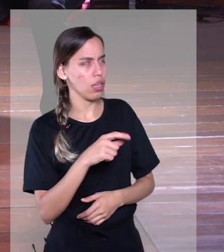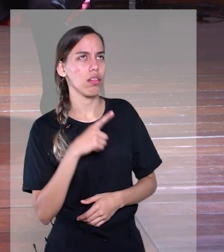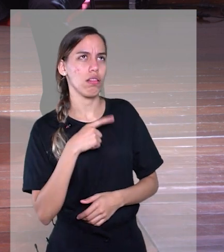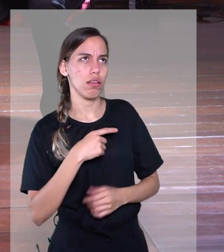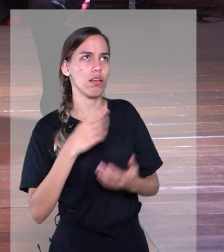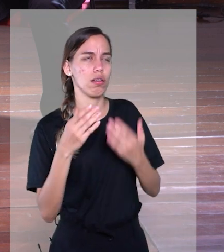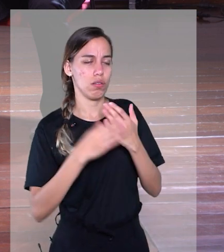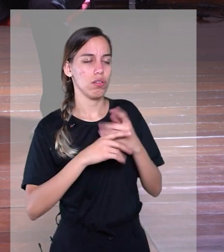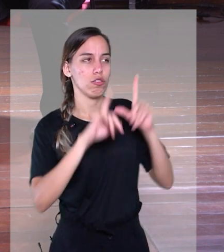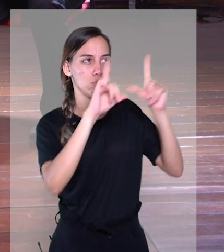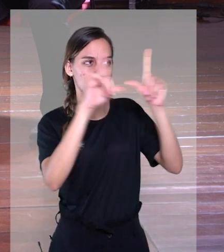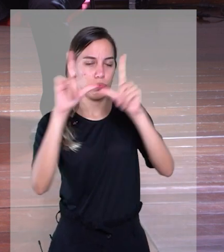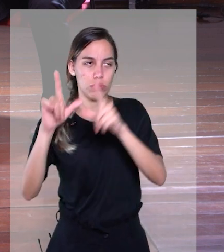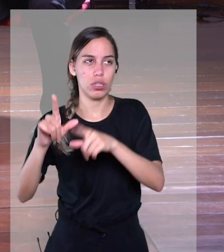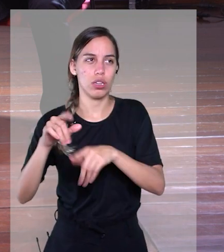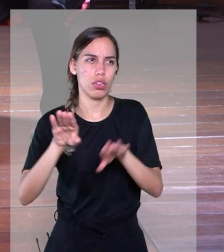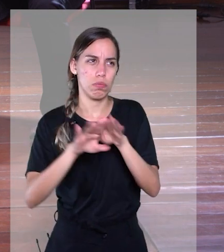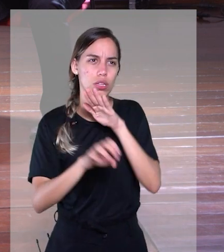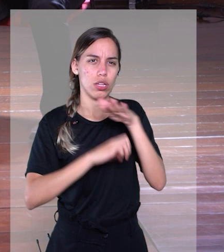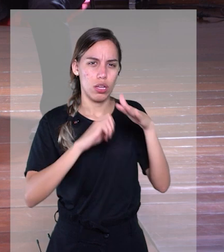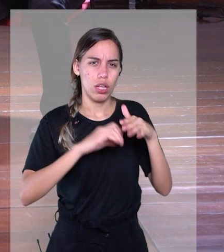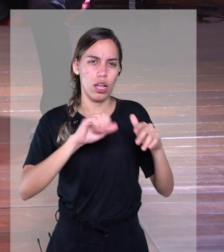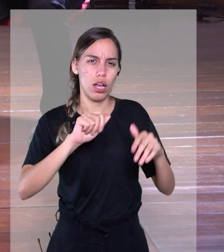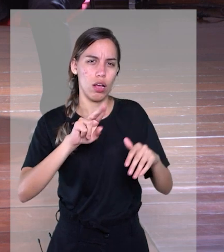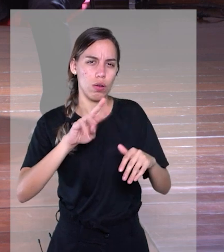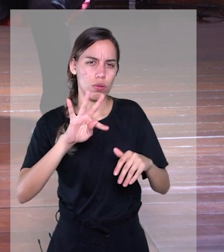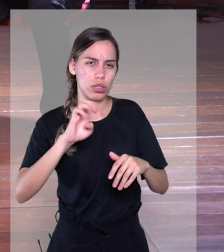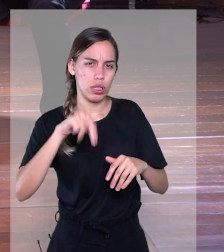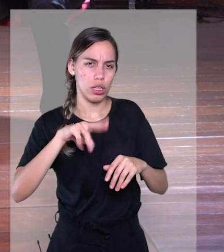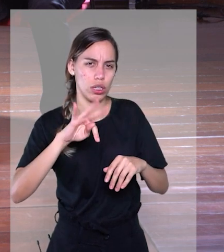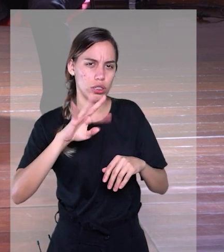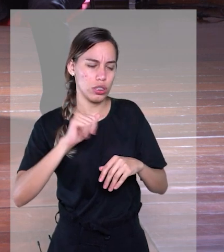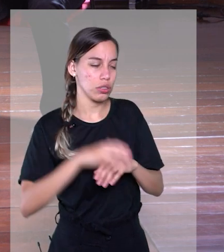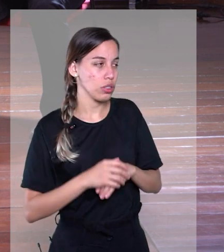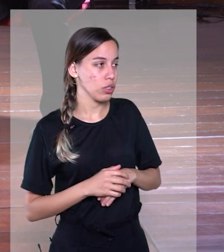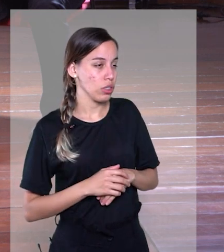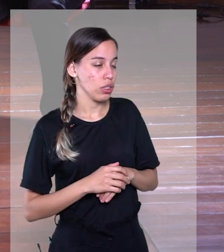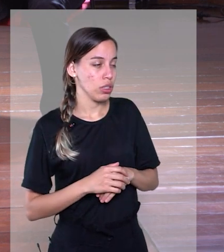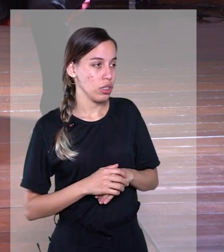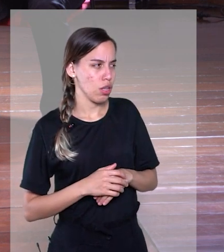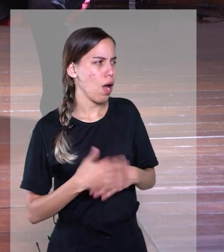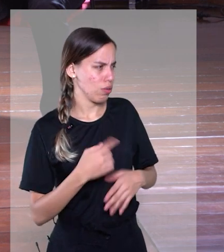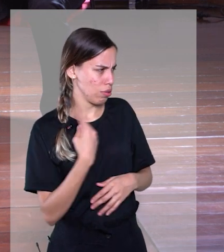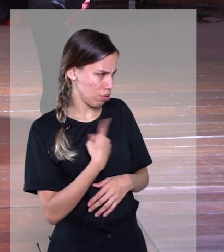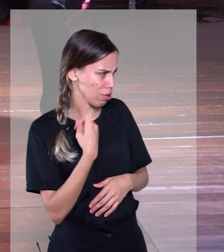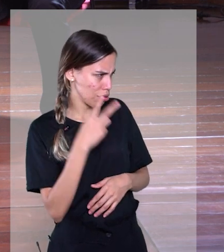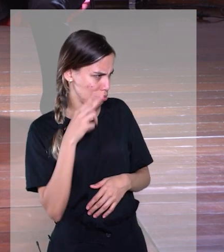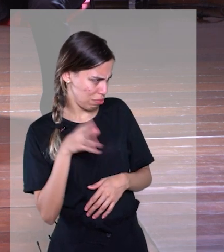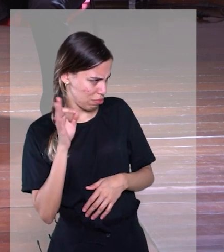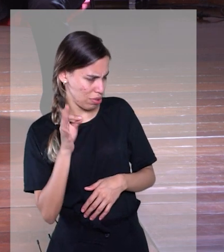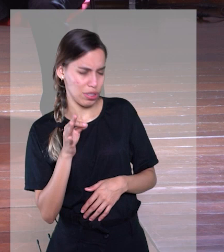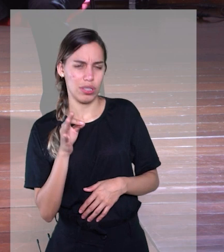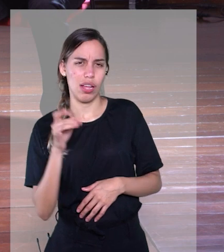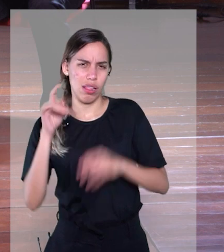chama-se Retratos na Parede. Que é da Editora Autêntica também. Exatamente. A gente viu hoje mais cedo, a gente foi lá no Memorial Carlos Drummond de Andrade,